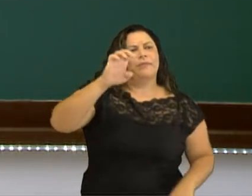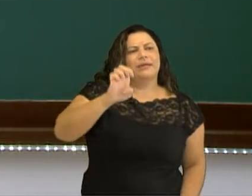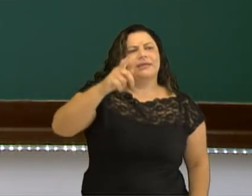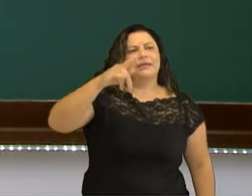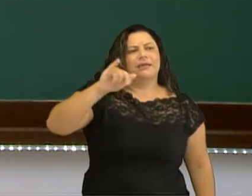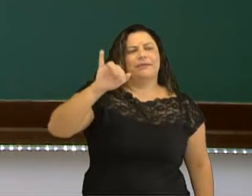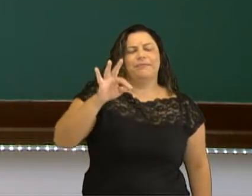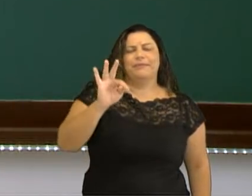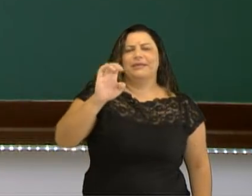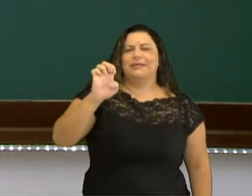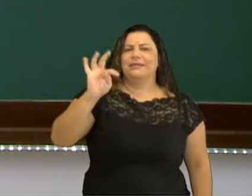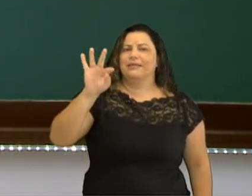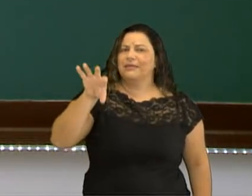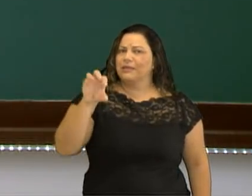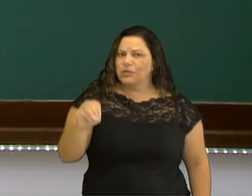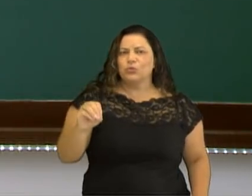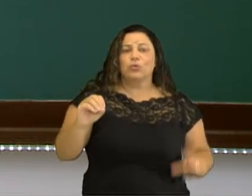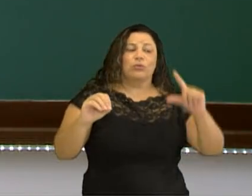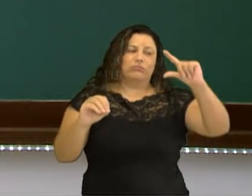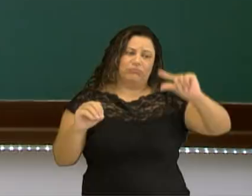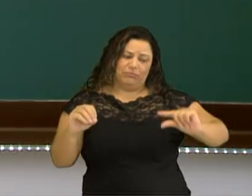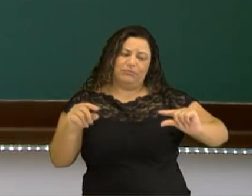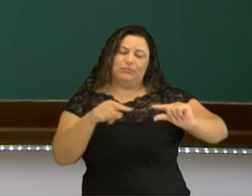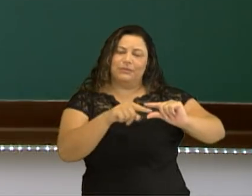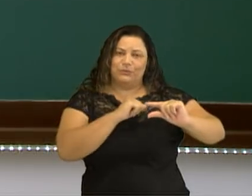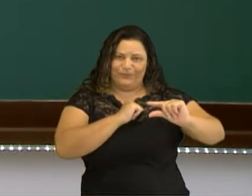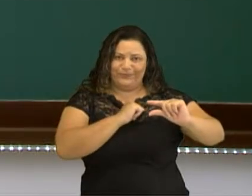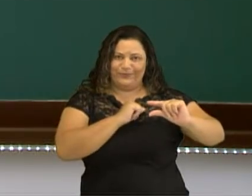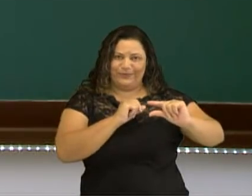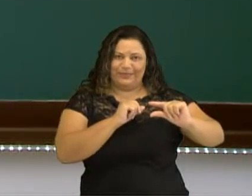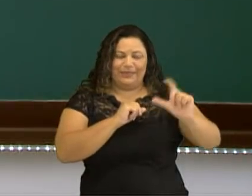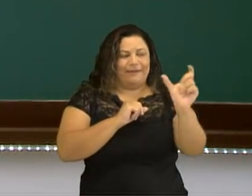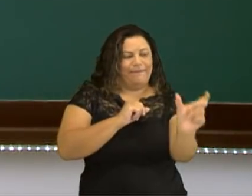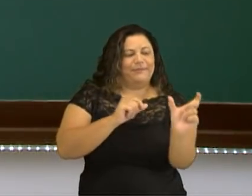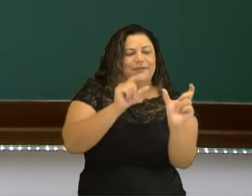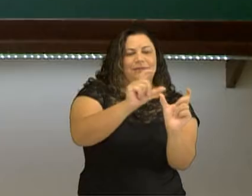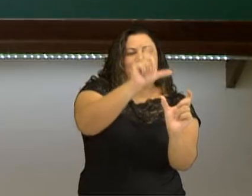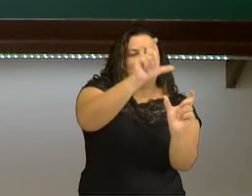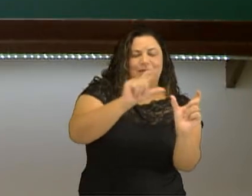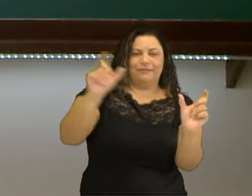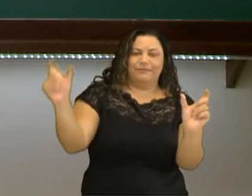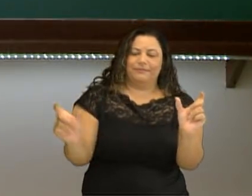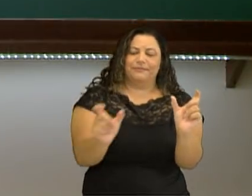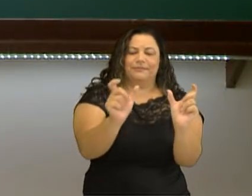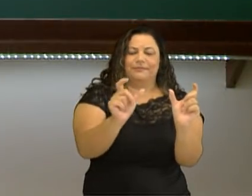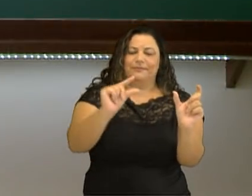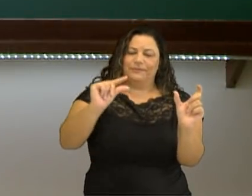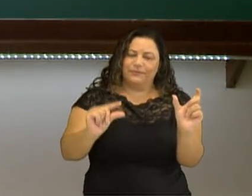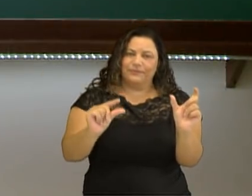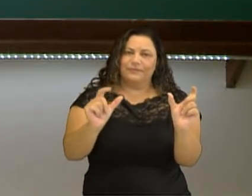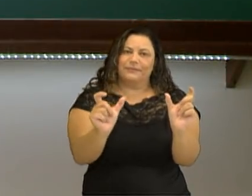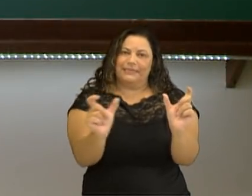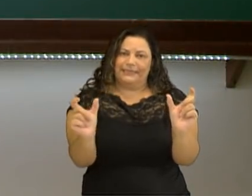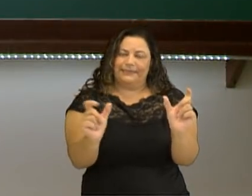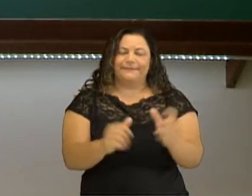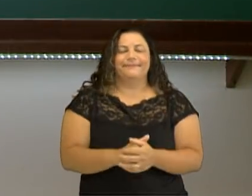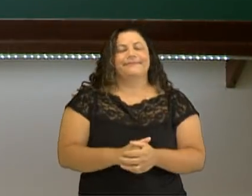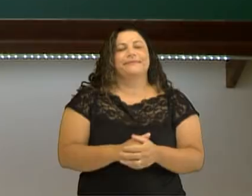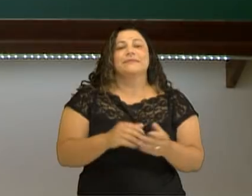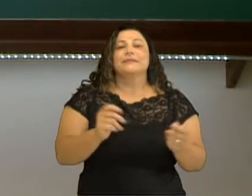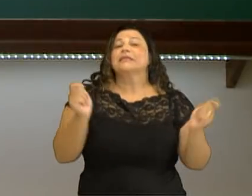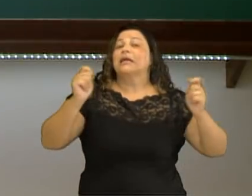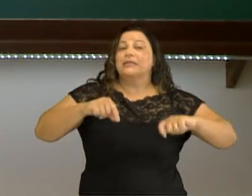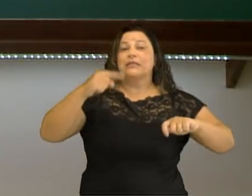ser escrita toda em minúscula. Lembrando que essas palavras têm que estar destacadas do texto.